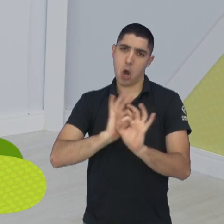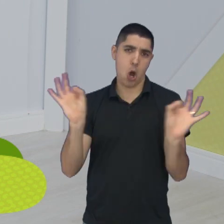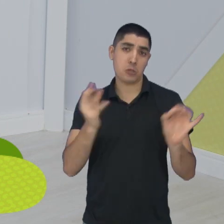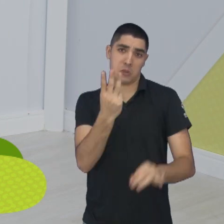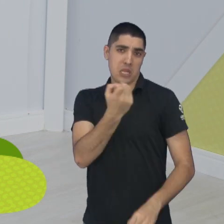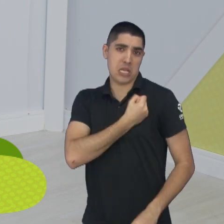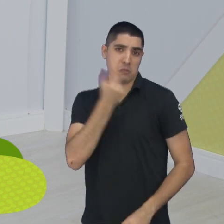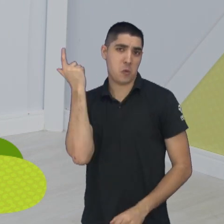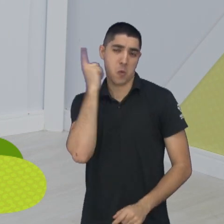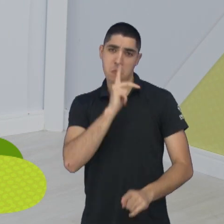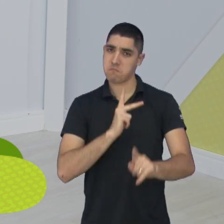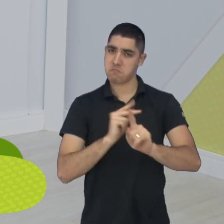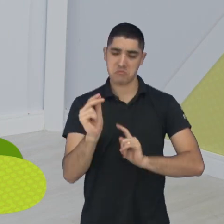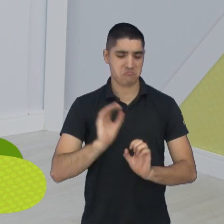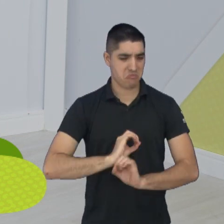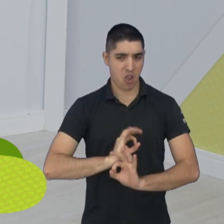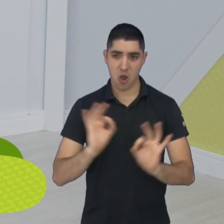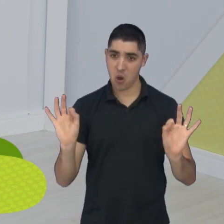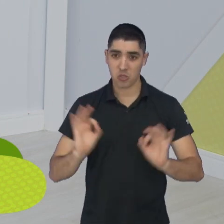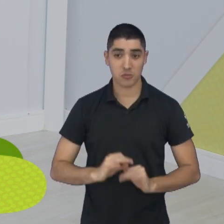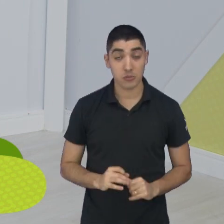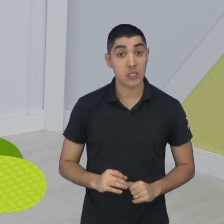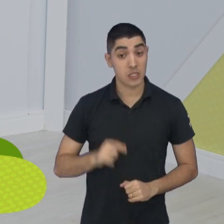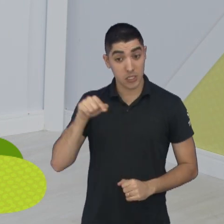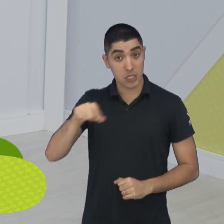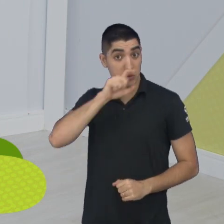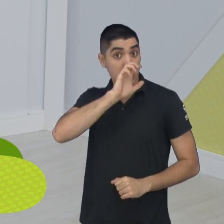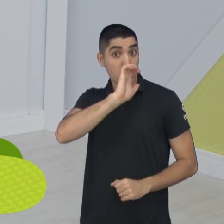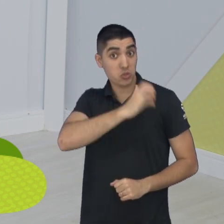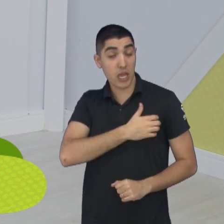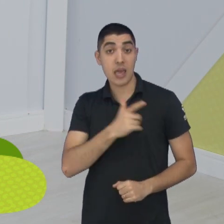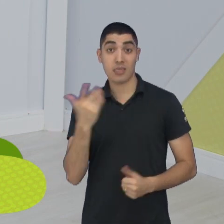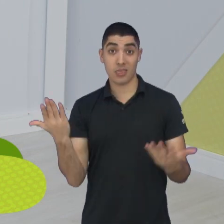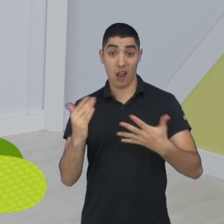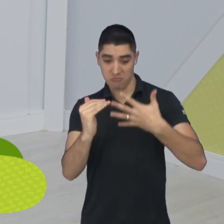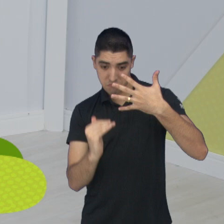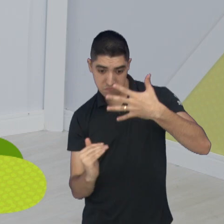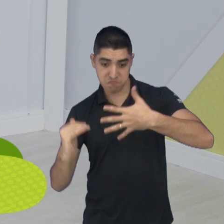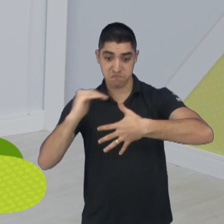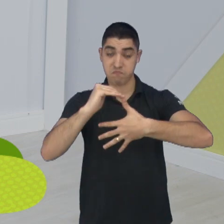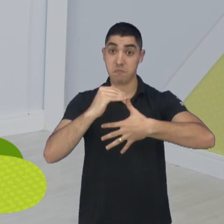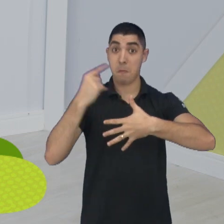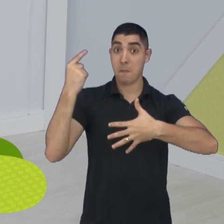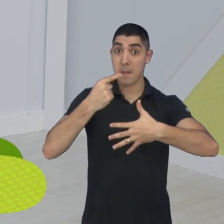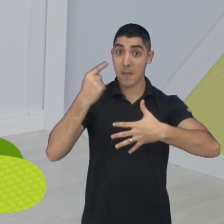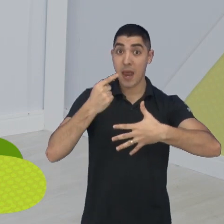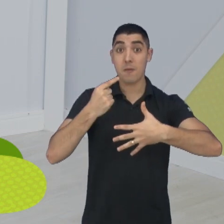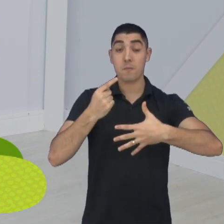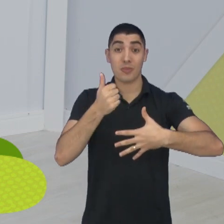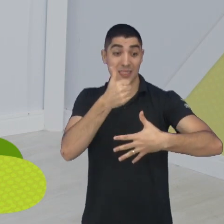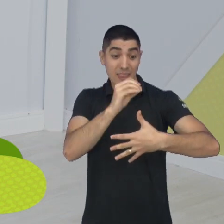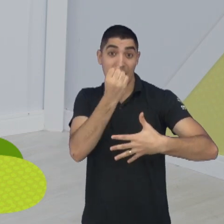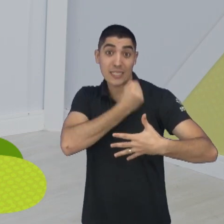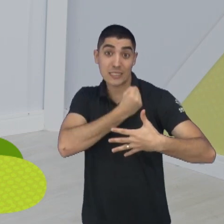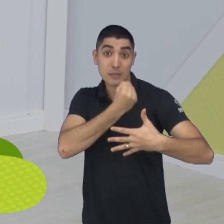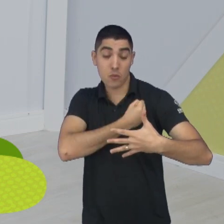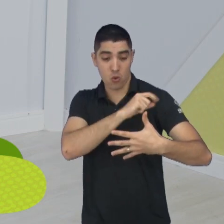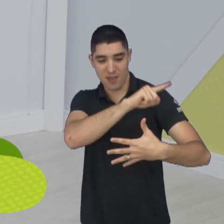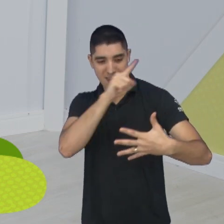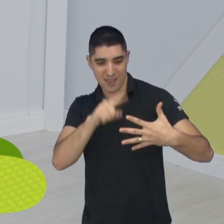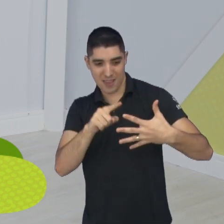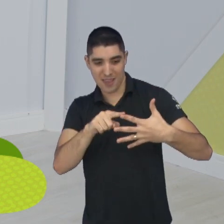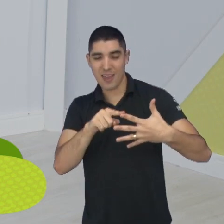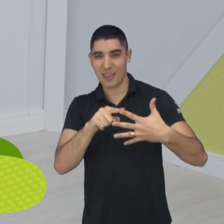terminasse 10-0. E deixou o São José na liderança da competição, isolada, 10 pontos, 3 a frente dos